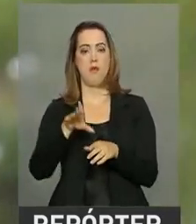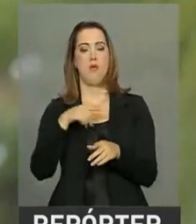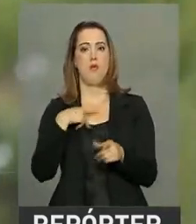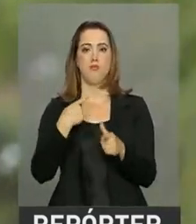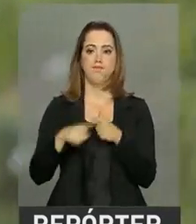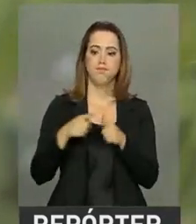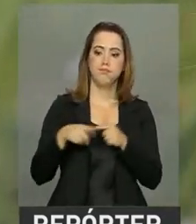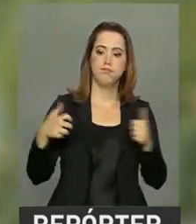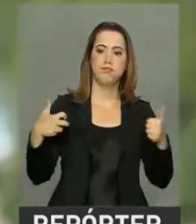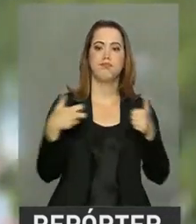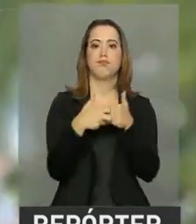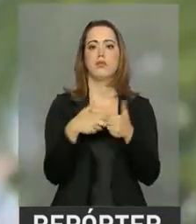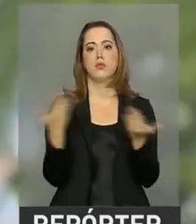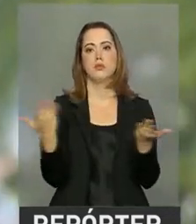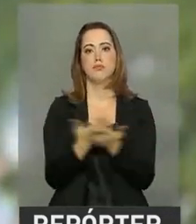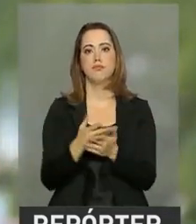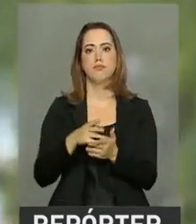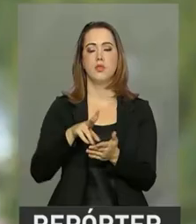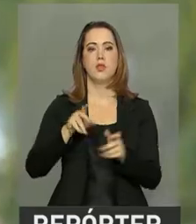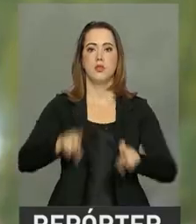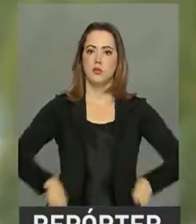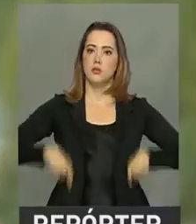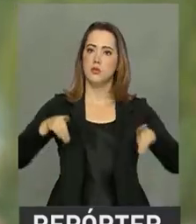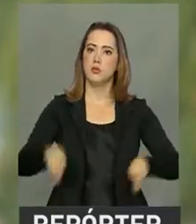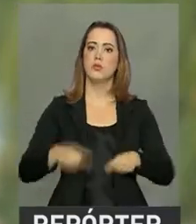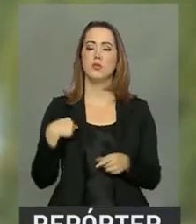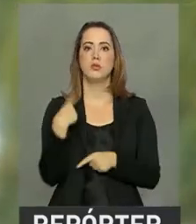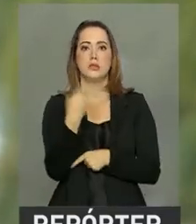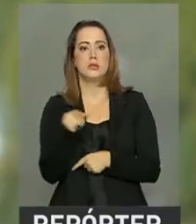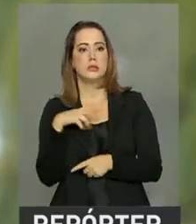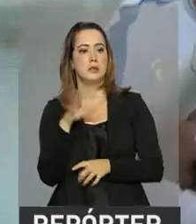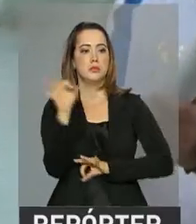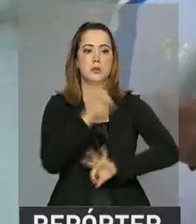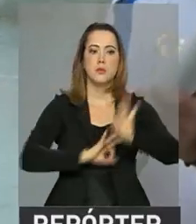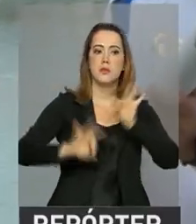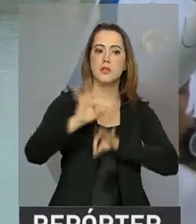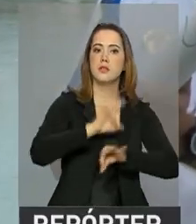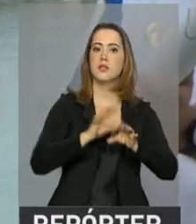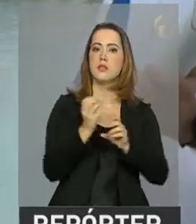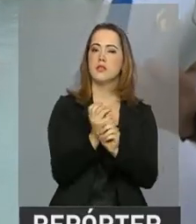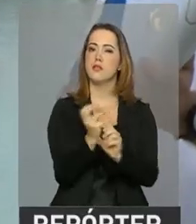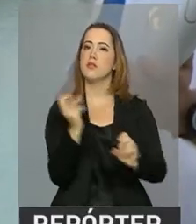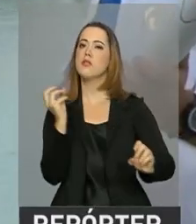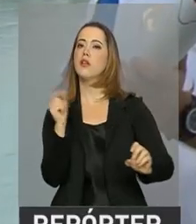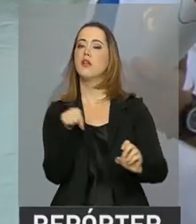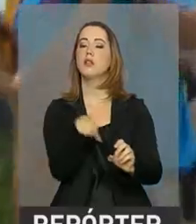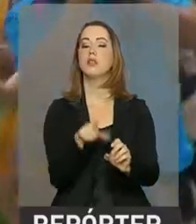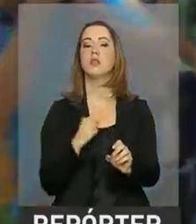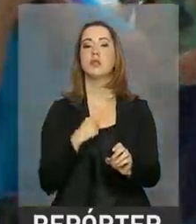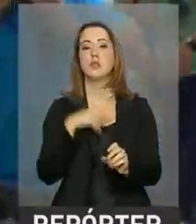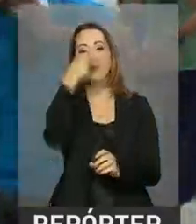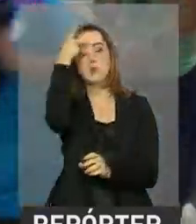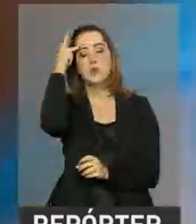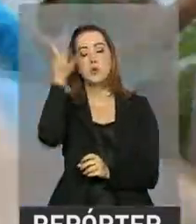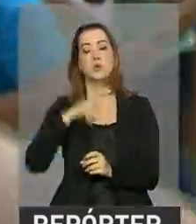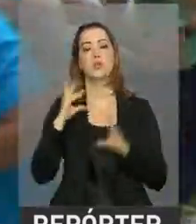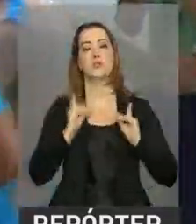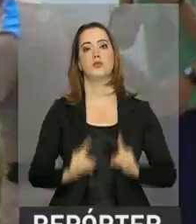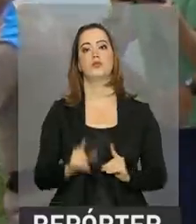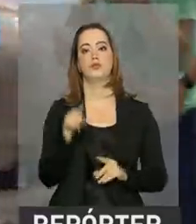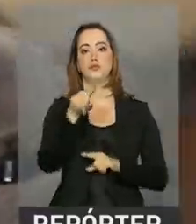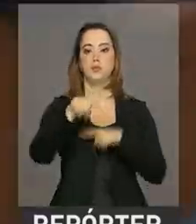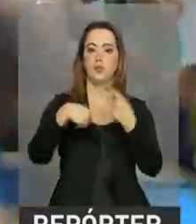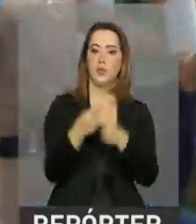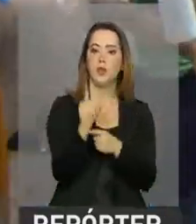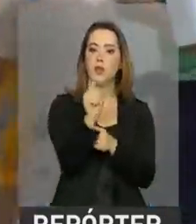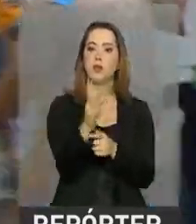aí eu comecei a me especializar cada vez mais numa arquitetura voltada para pessoa com deficiência ainda ao redor do museu O fogo foi conduzido pelo